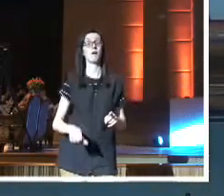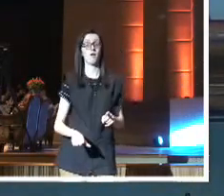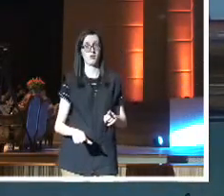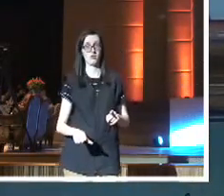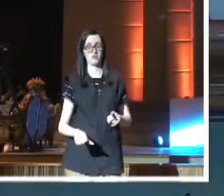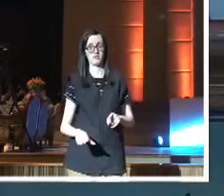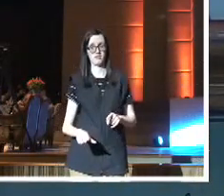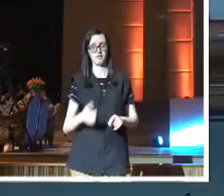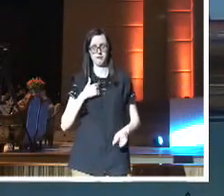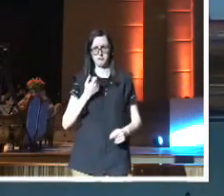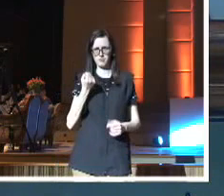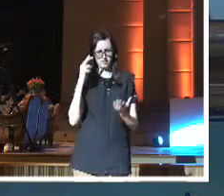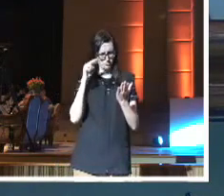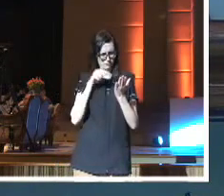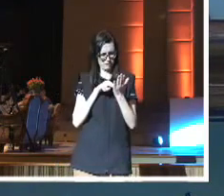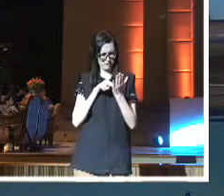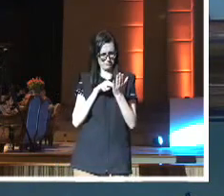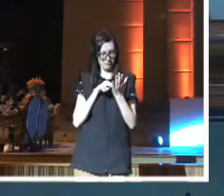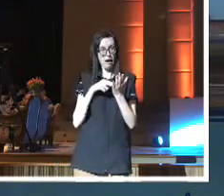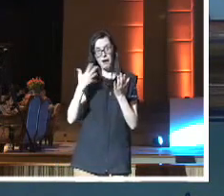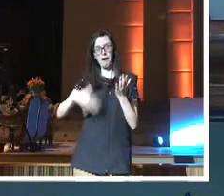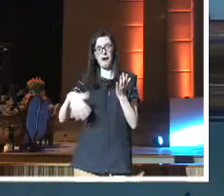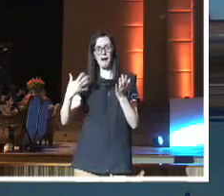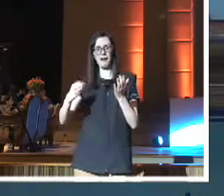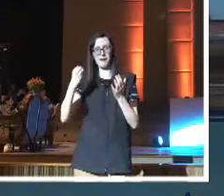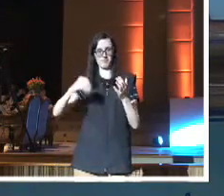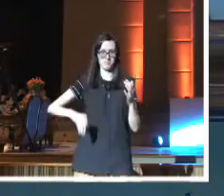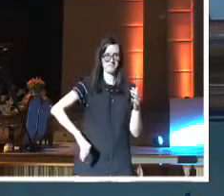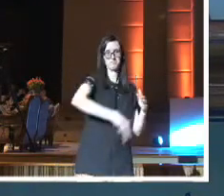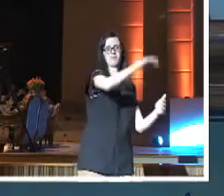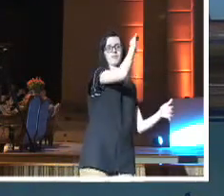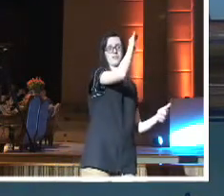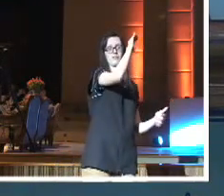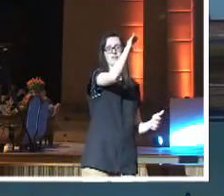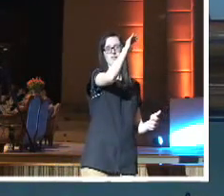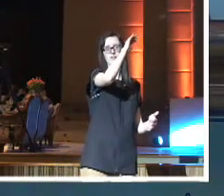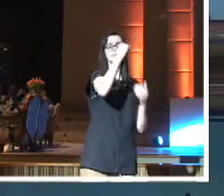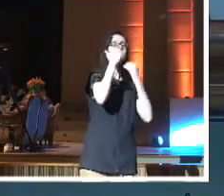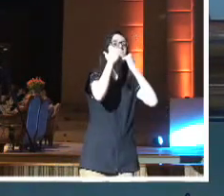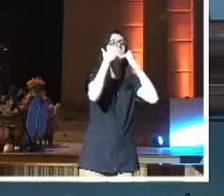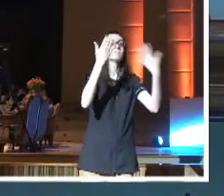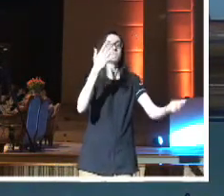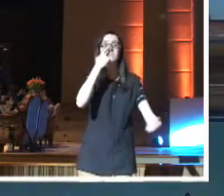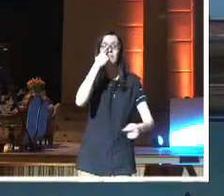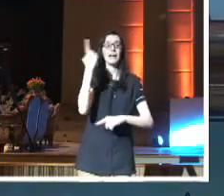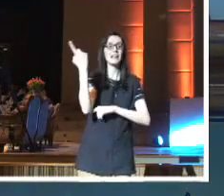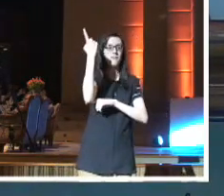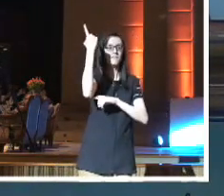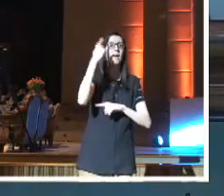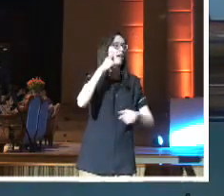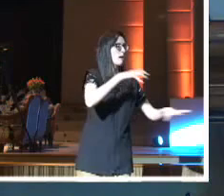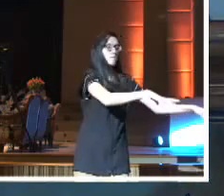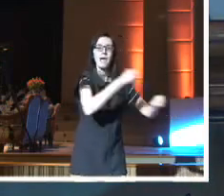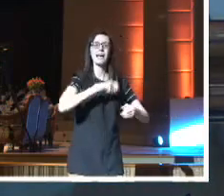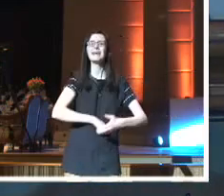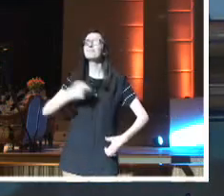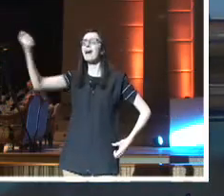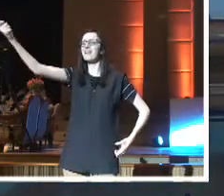isso eu acho incrível, não tomam de Davi a espada de Golias.